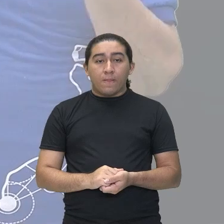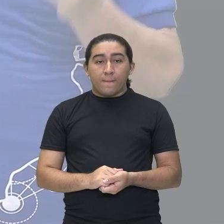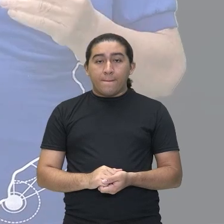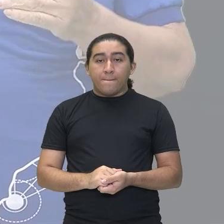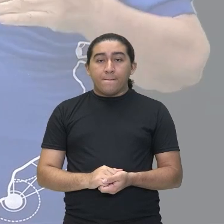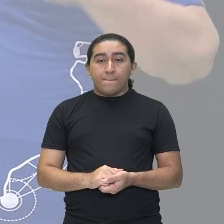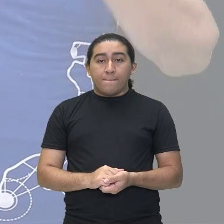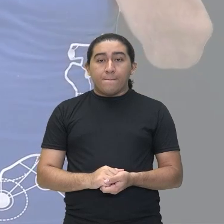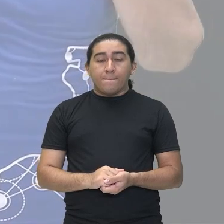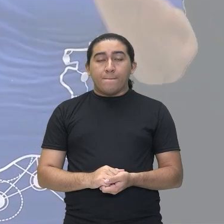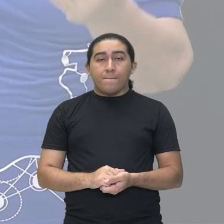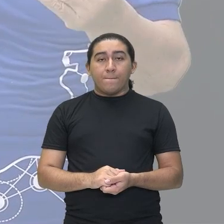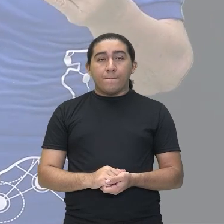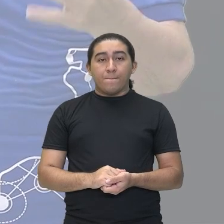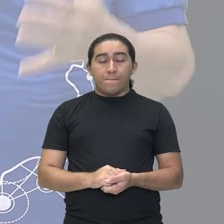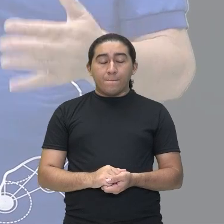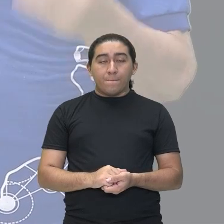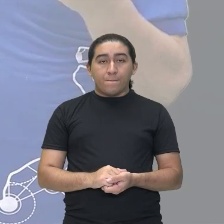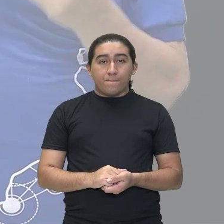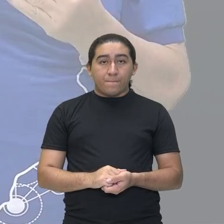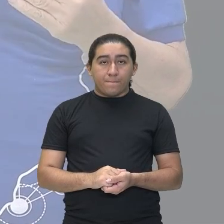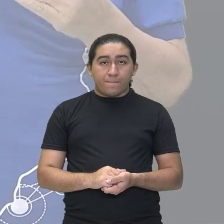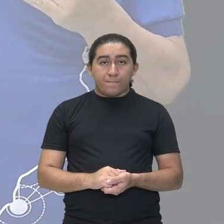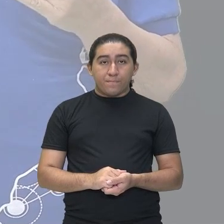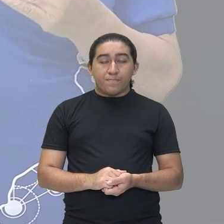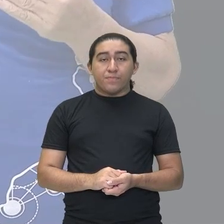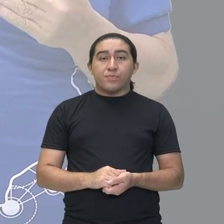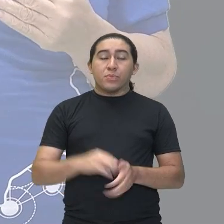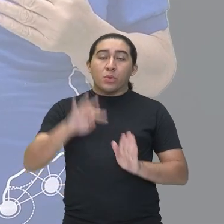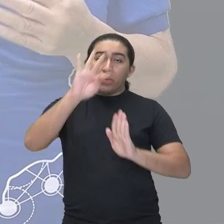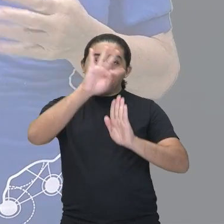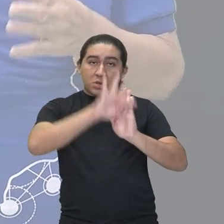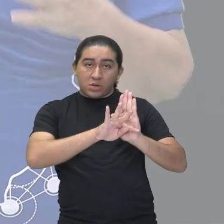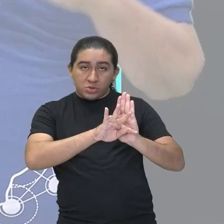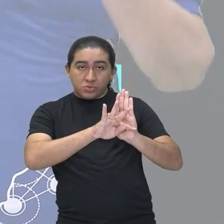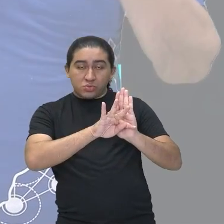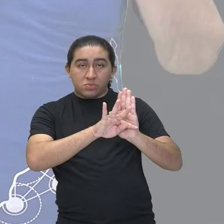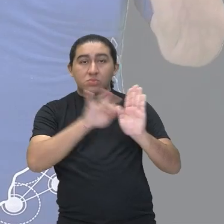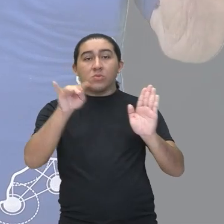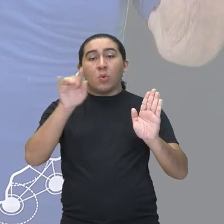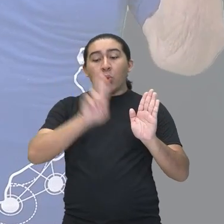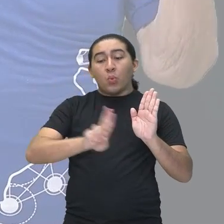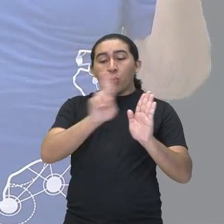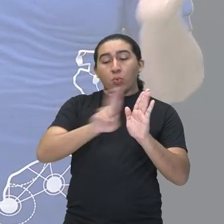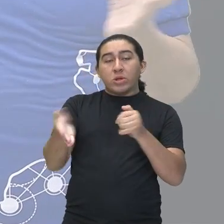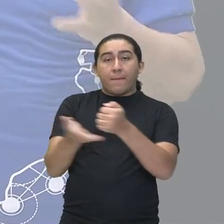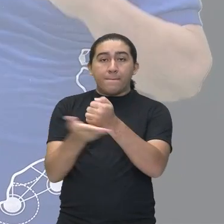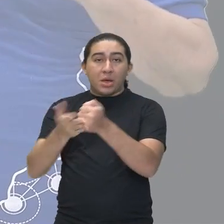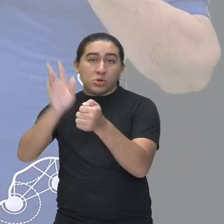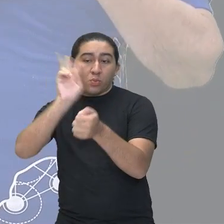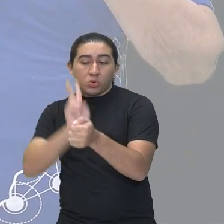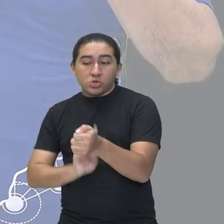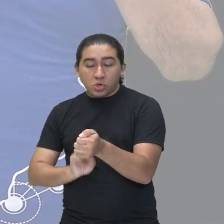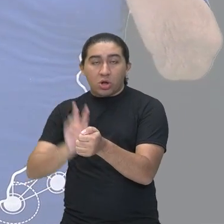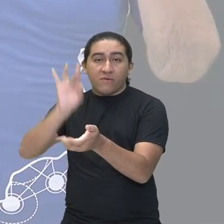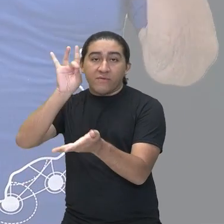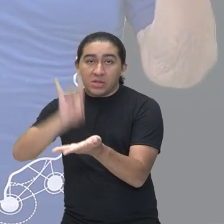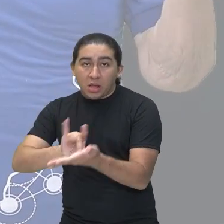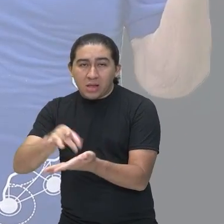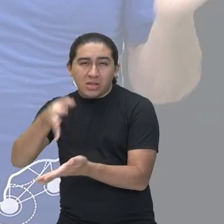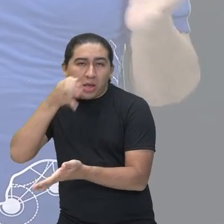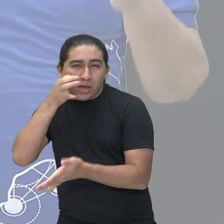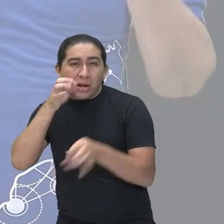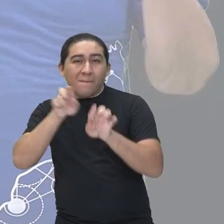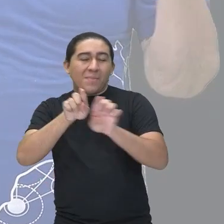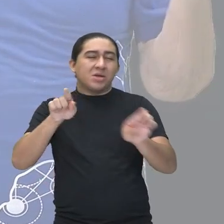né? Porque nós sabemos que a epopeia, ela parte de uma história verdadeira, mas ela vem romanceada, ela vem cheio